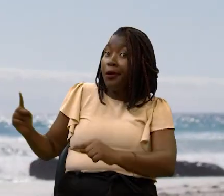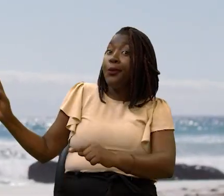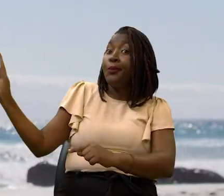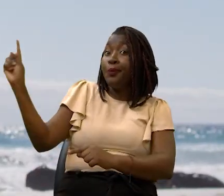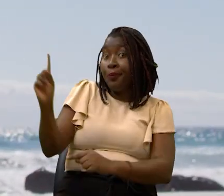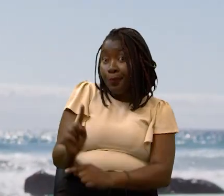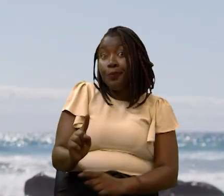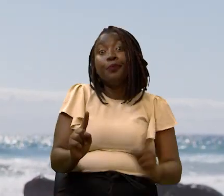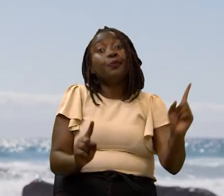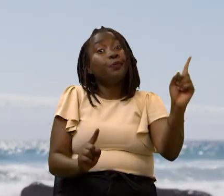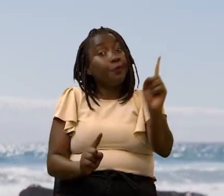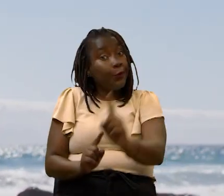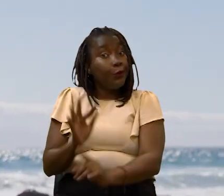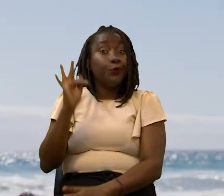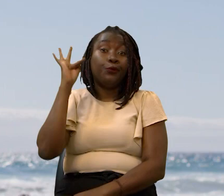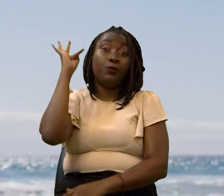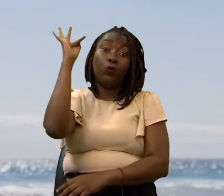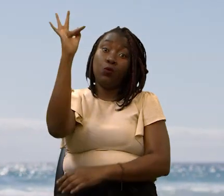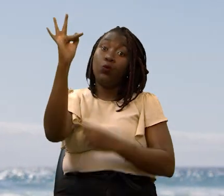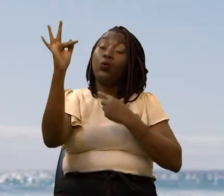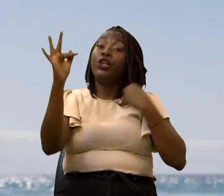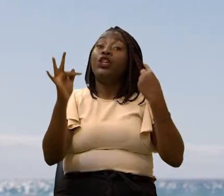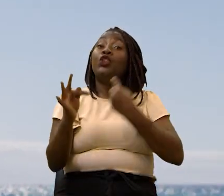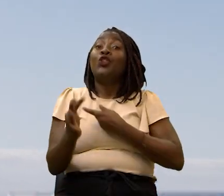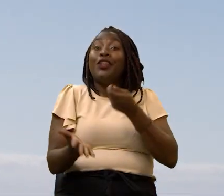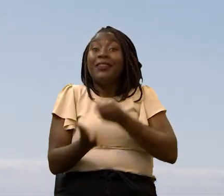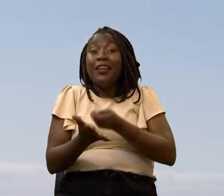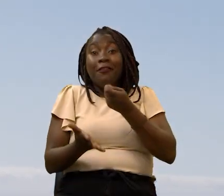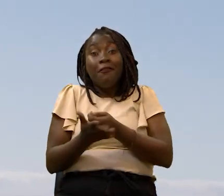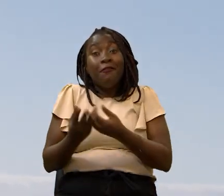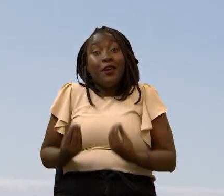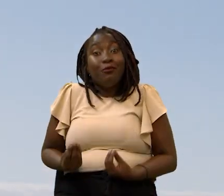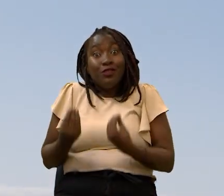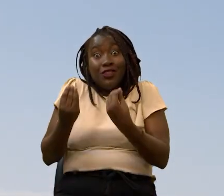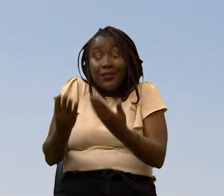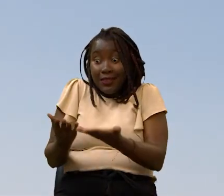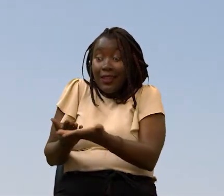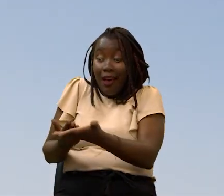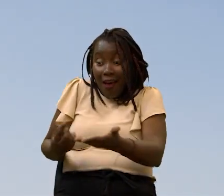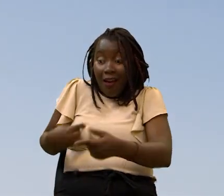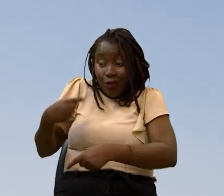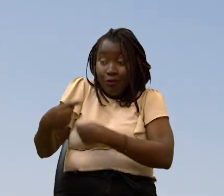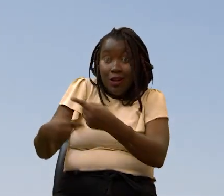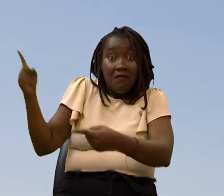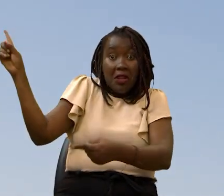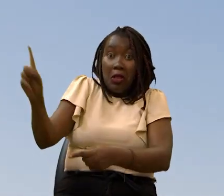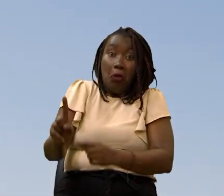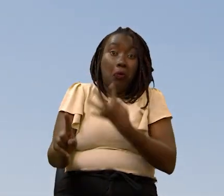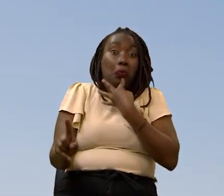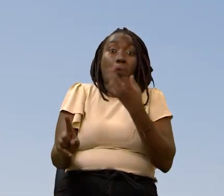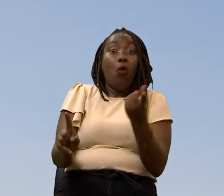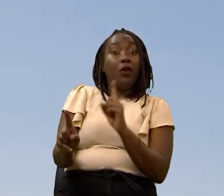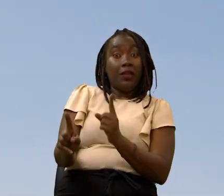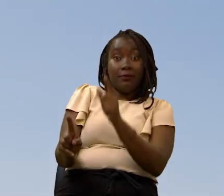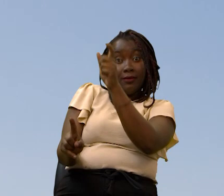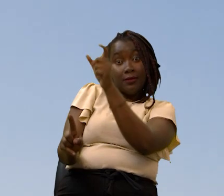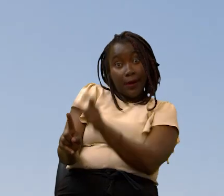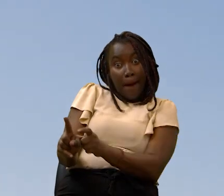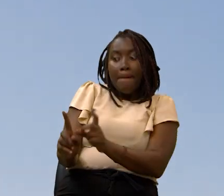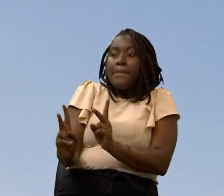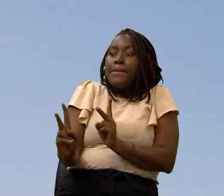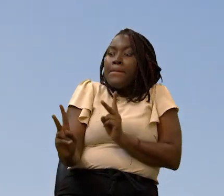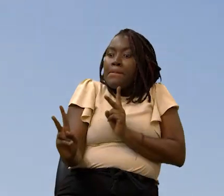gerações estarão ocupando esse planeta no futuro. E nós devemos dar a essas outras gerações que nós não